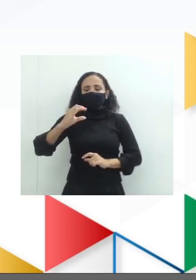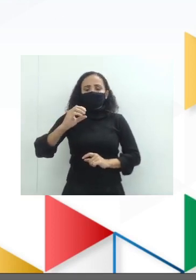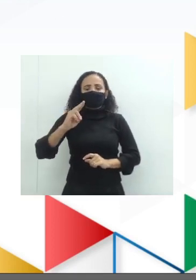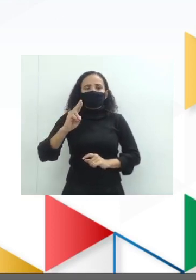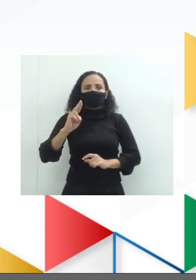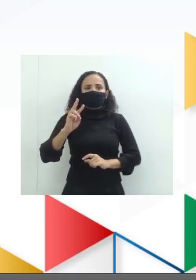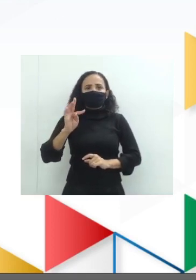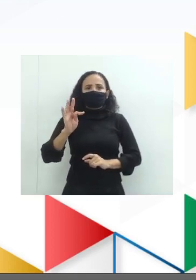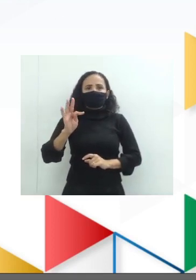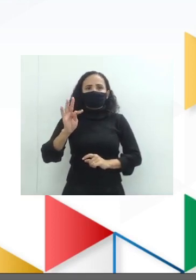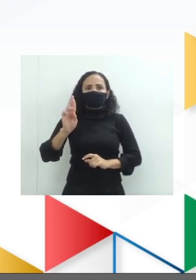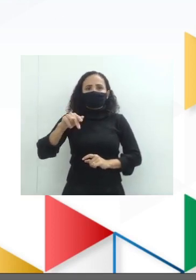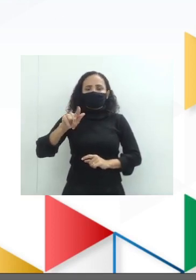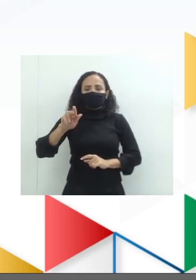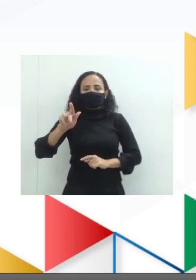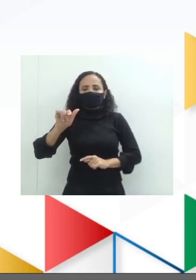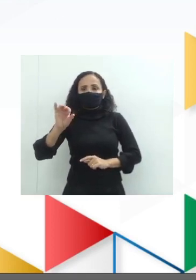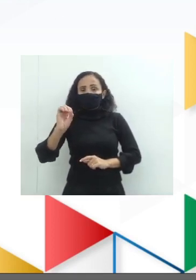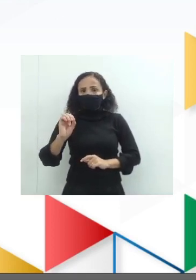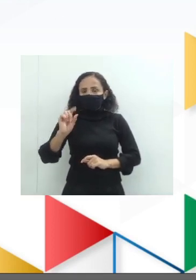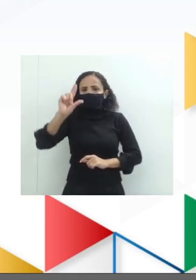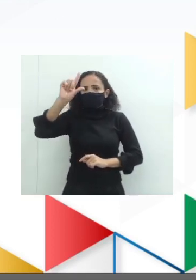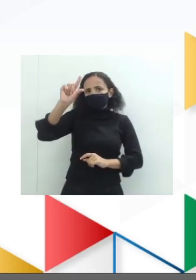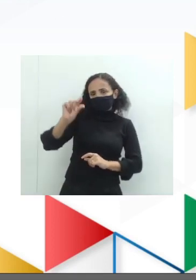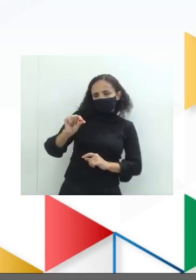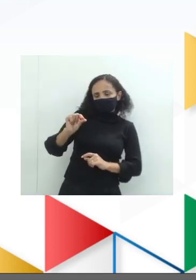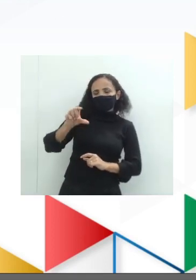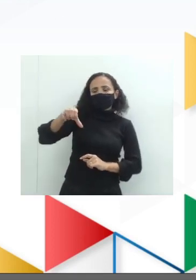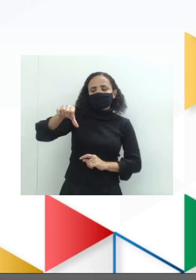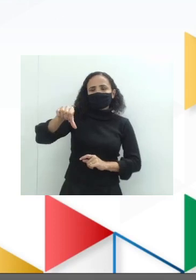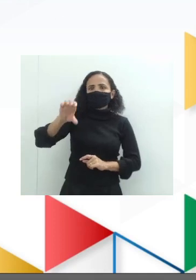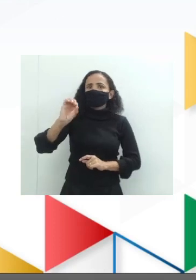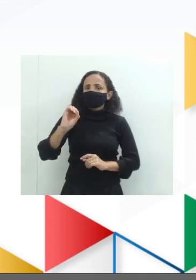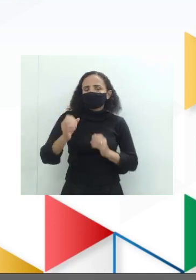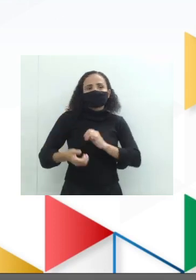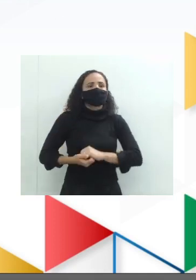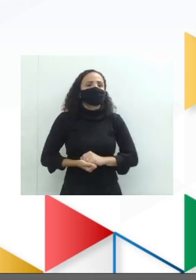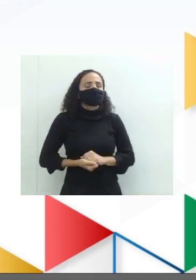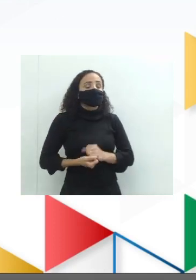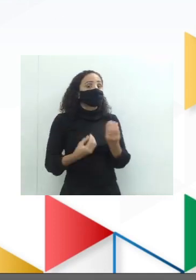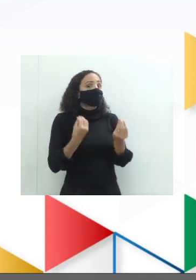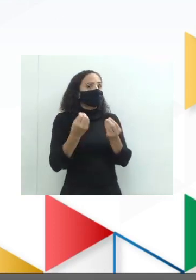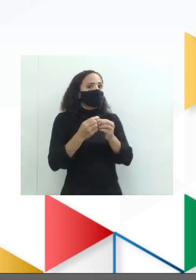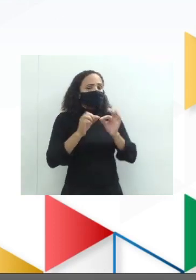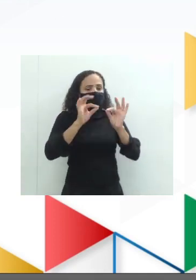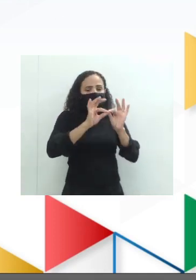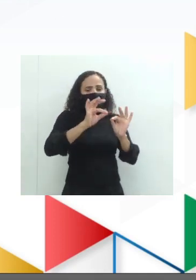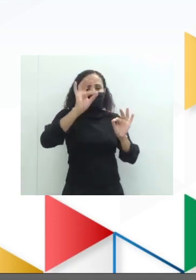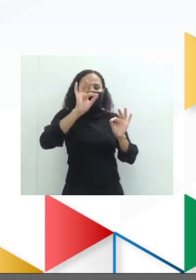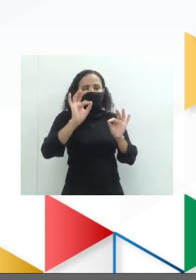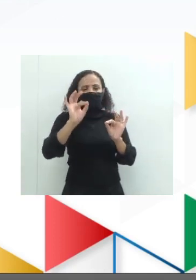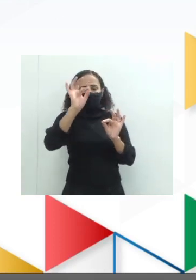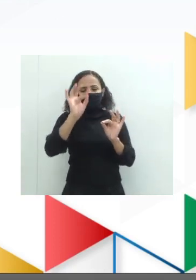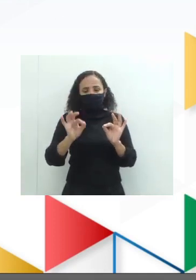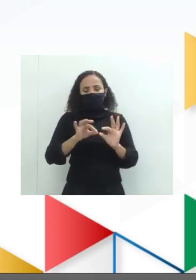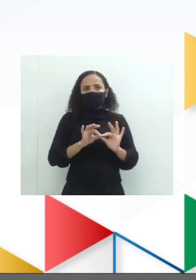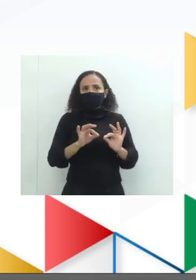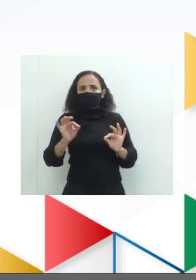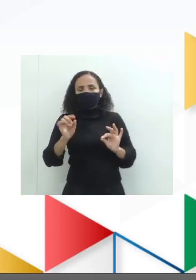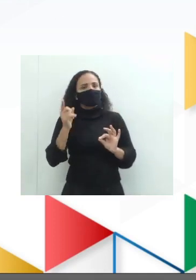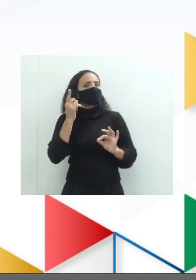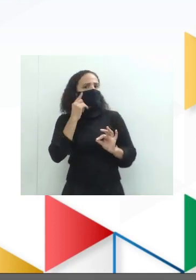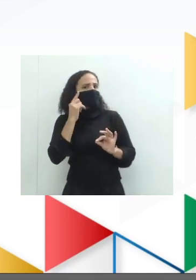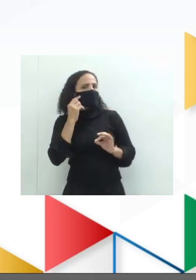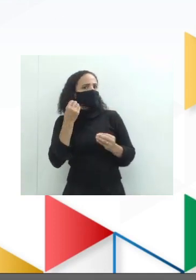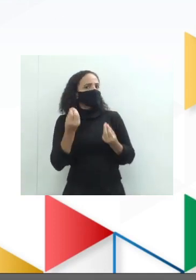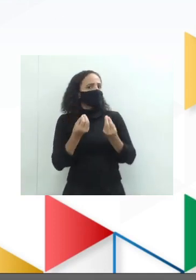ele é menor que 90 graus, tá? Vamos seguir agora. Um dos ângulos internos é reto. Acabei de